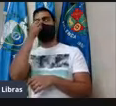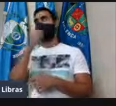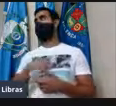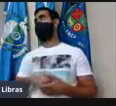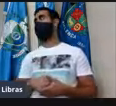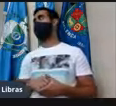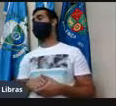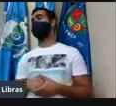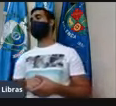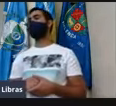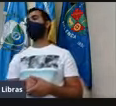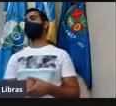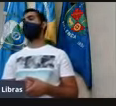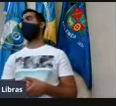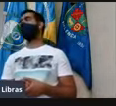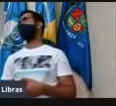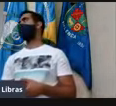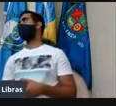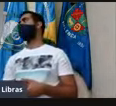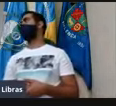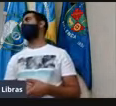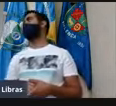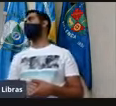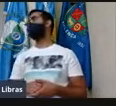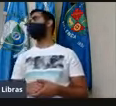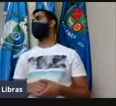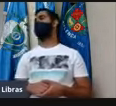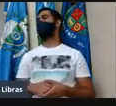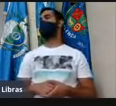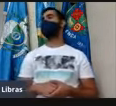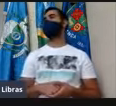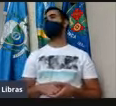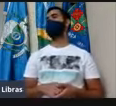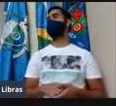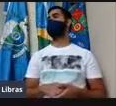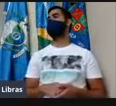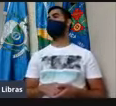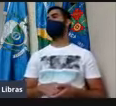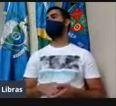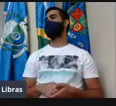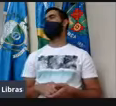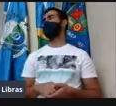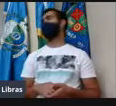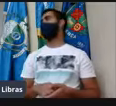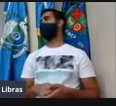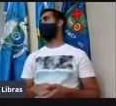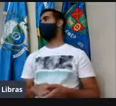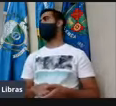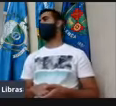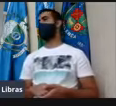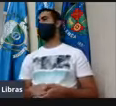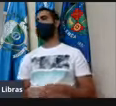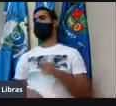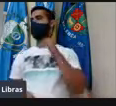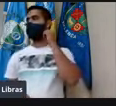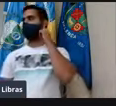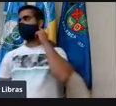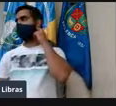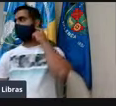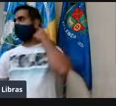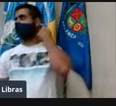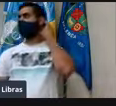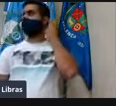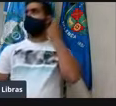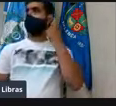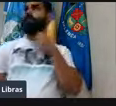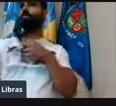Graça. Pedimos a presença do vereador Marquinho da Saúde para que possamos ler a sua indicação. Vereador